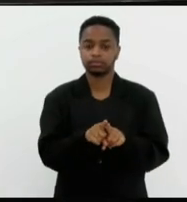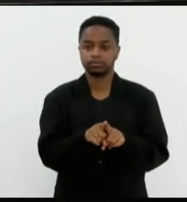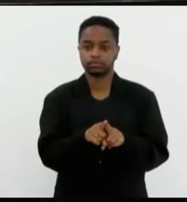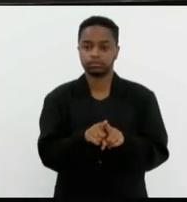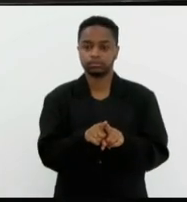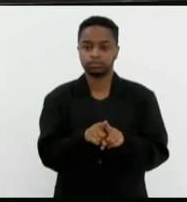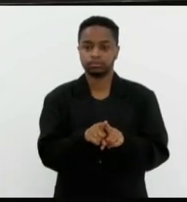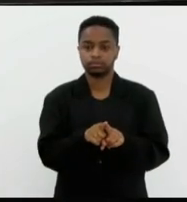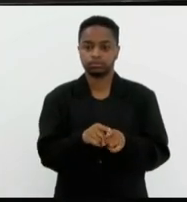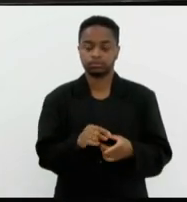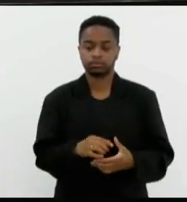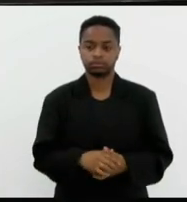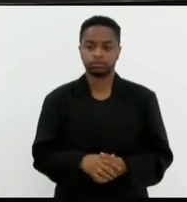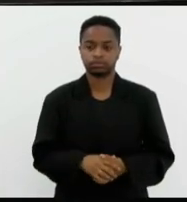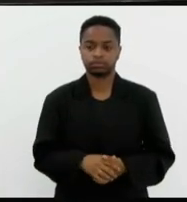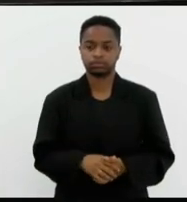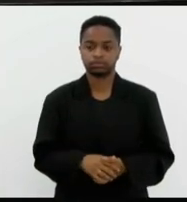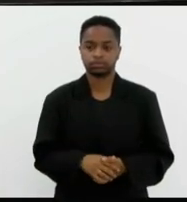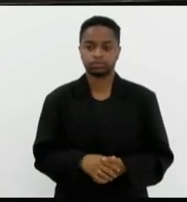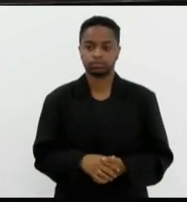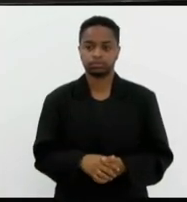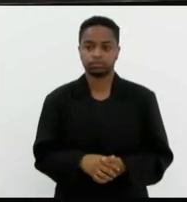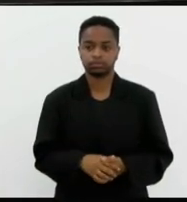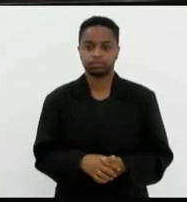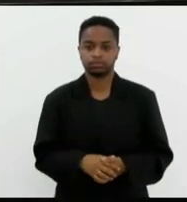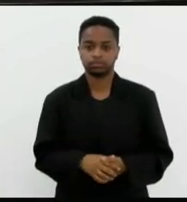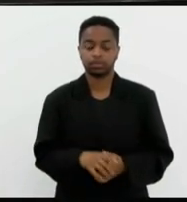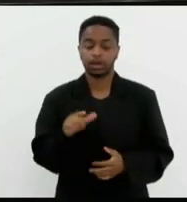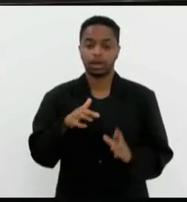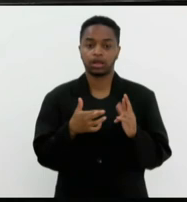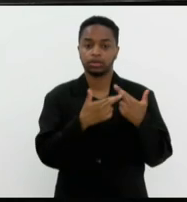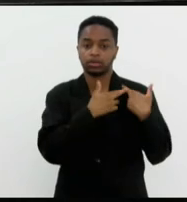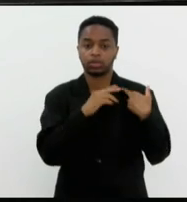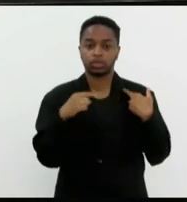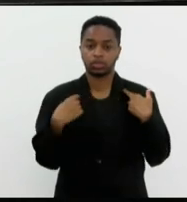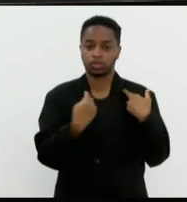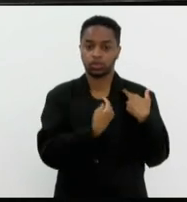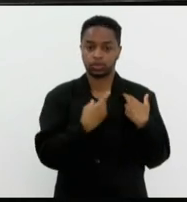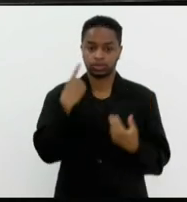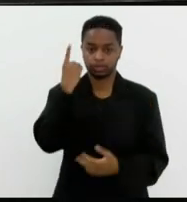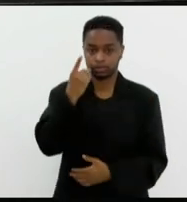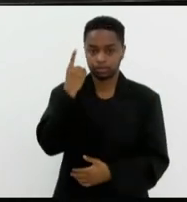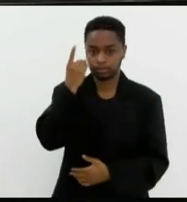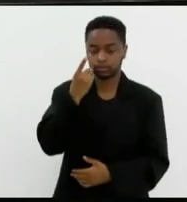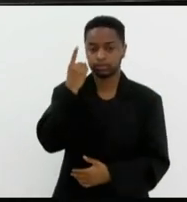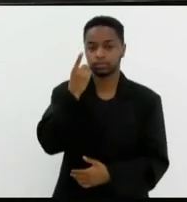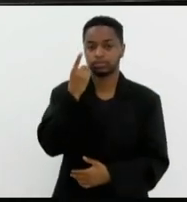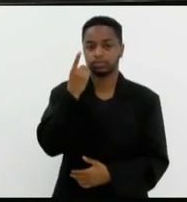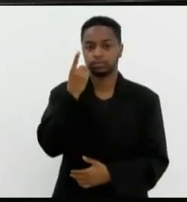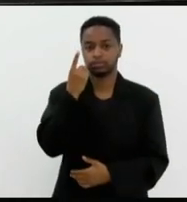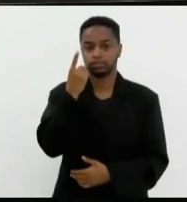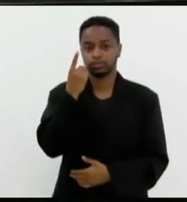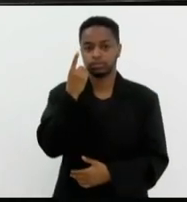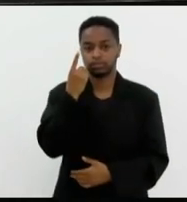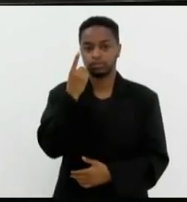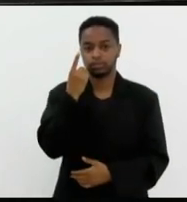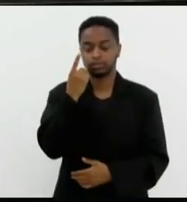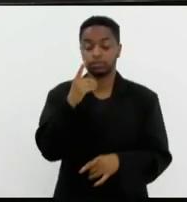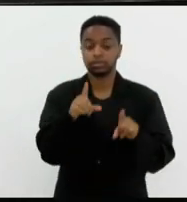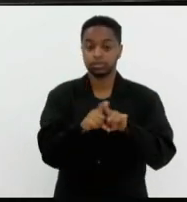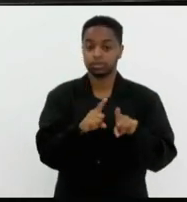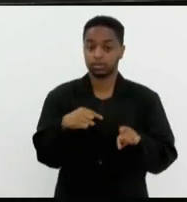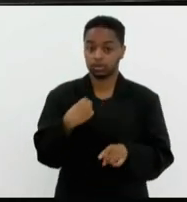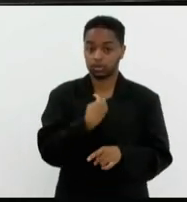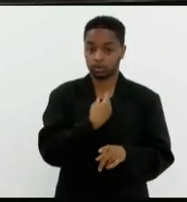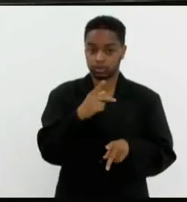que cabe a nós, parlamentares, cabe a nós, enquanto